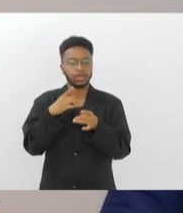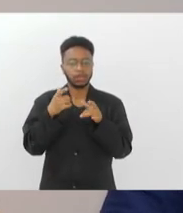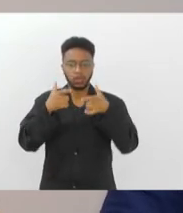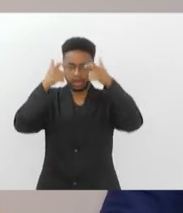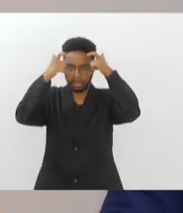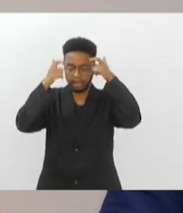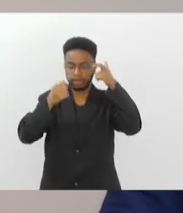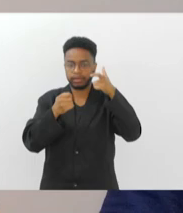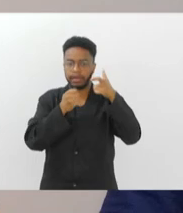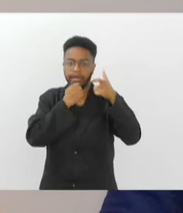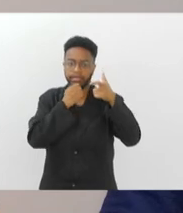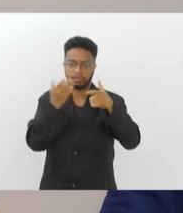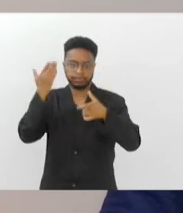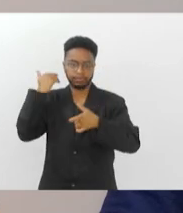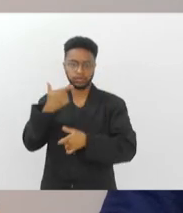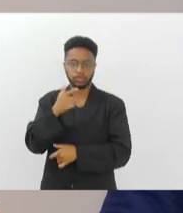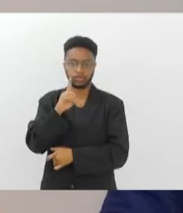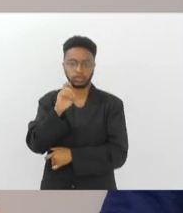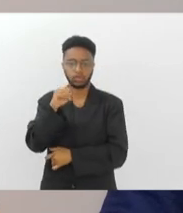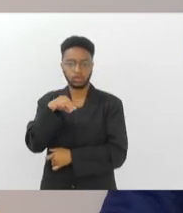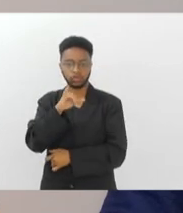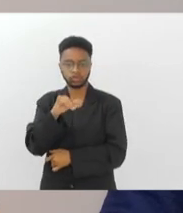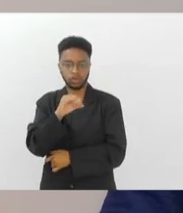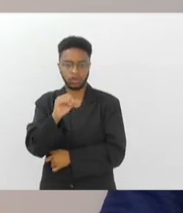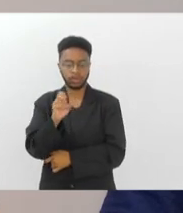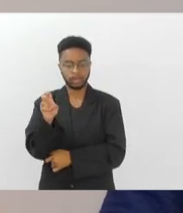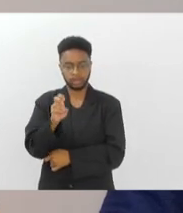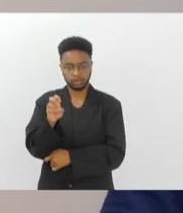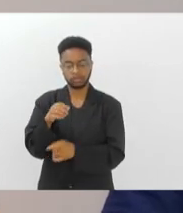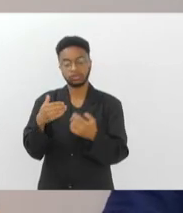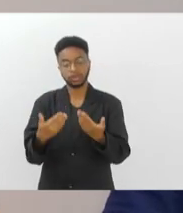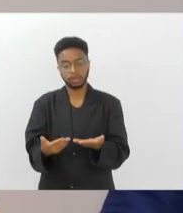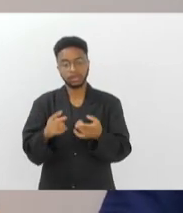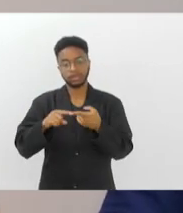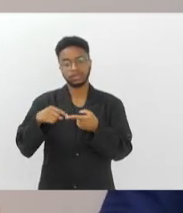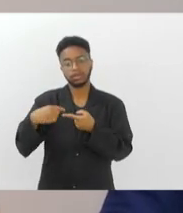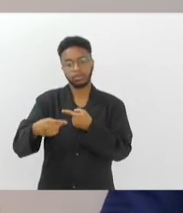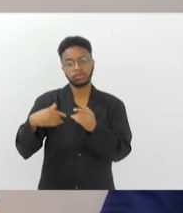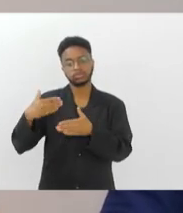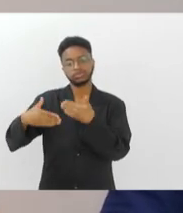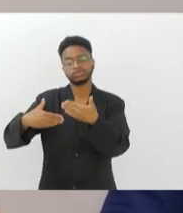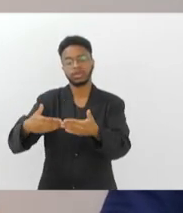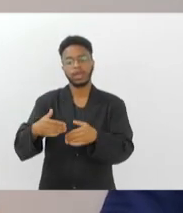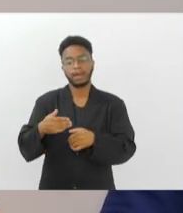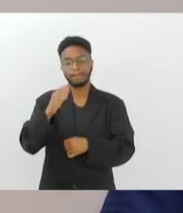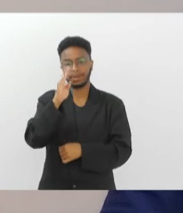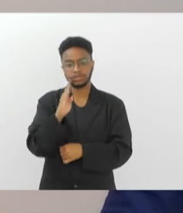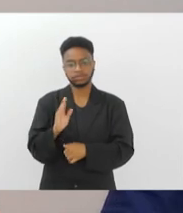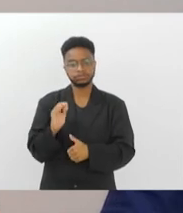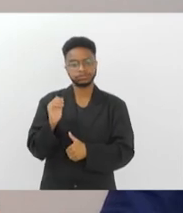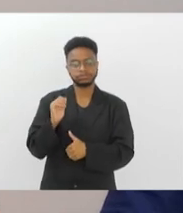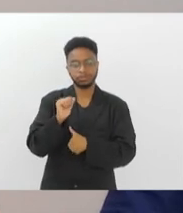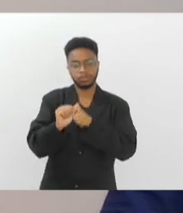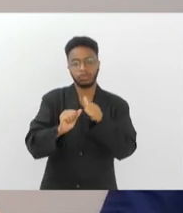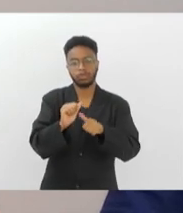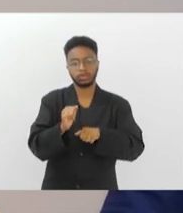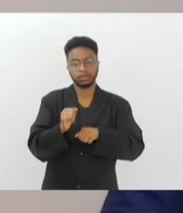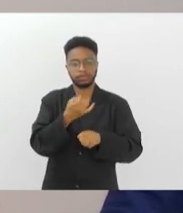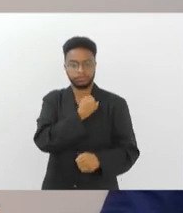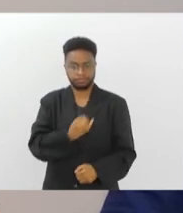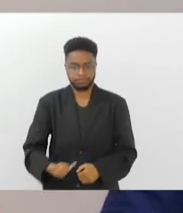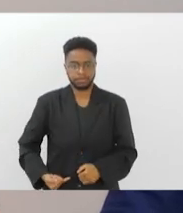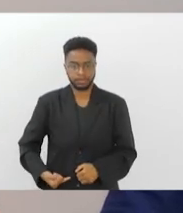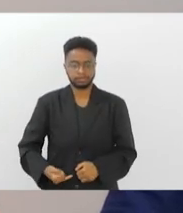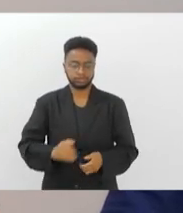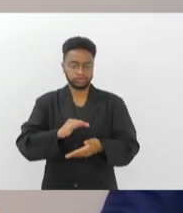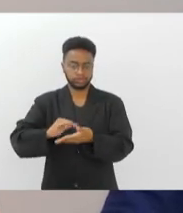ainda. E isso veio se desenvolvendo, né? Quando o Brasil se torna a capital do Império, com a saída da